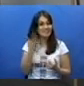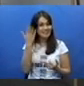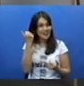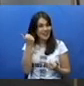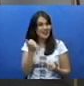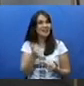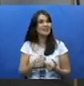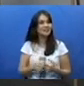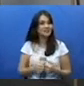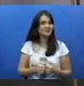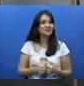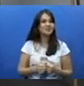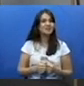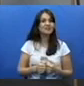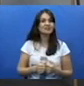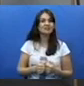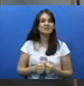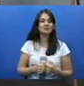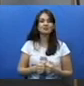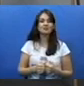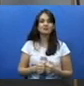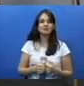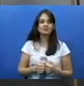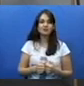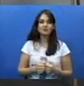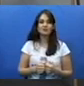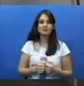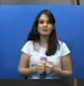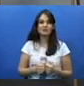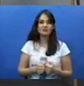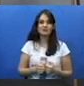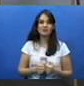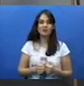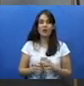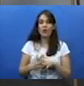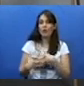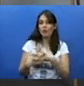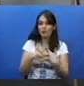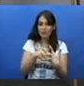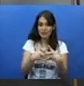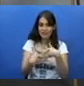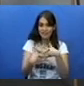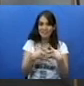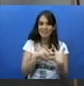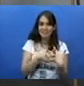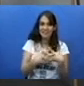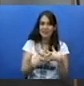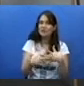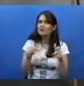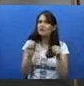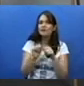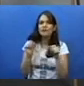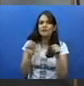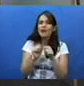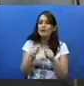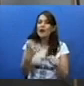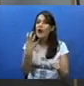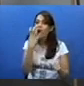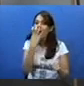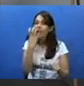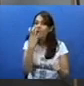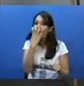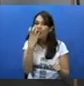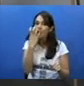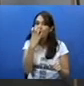Sabe, né? Vamos lá, olha só. As confusões causadas por um